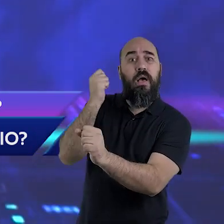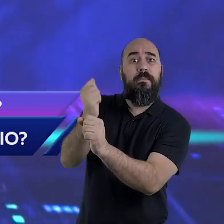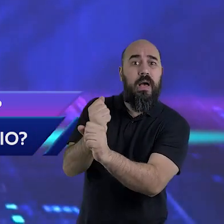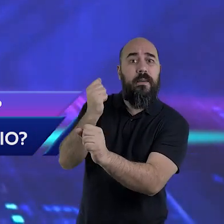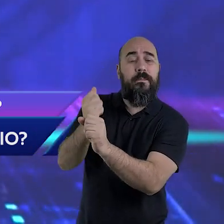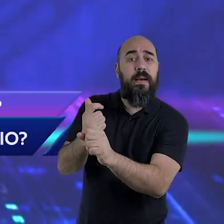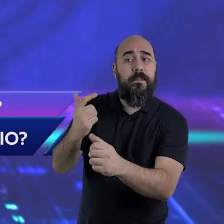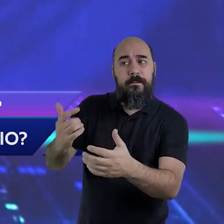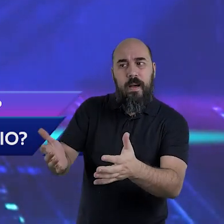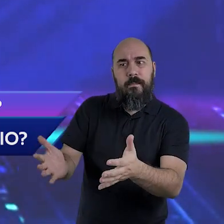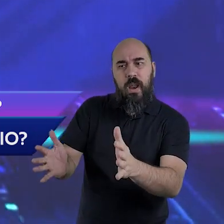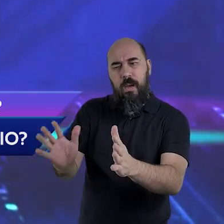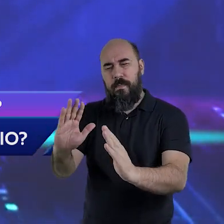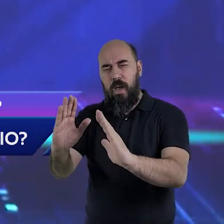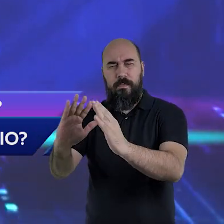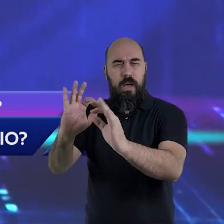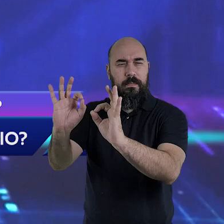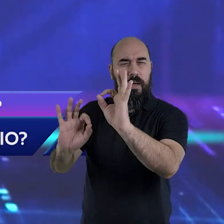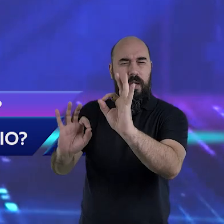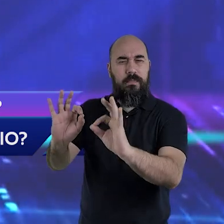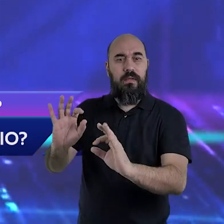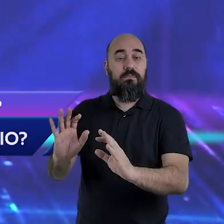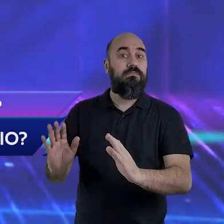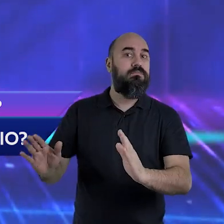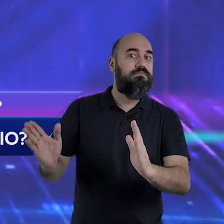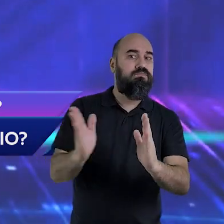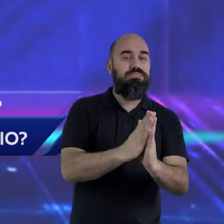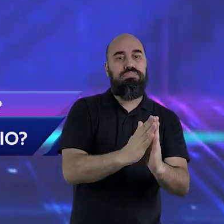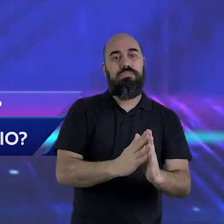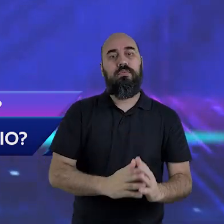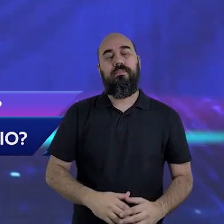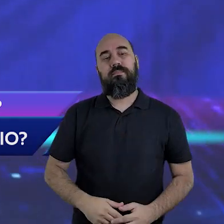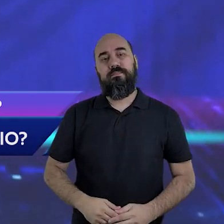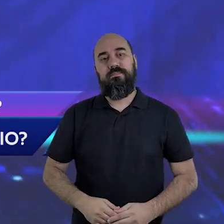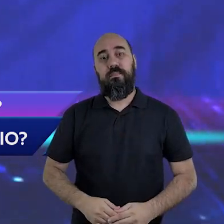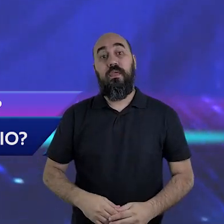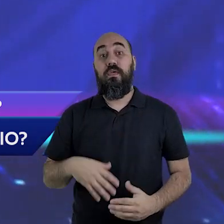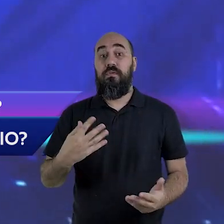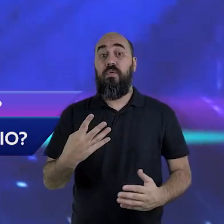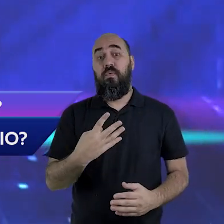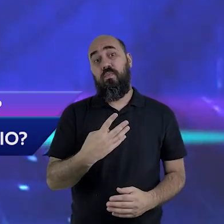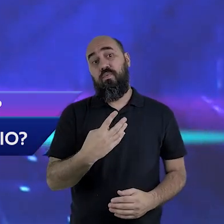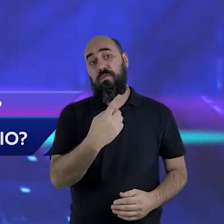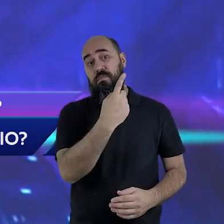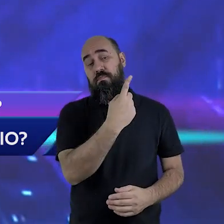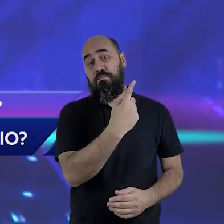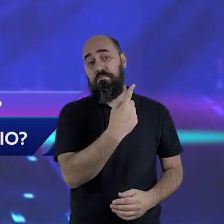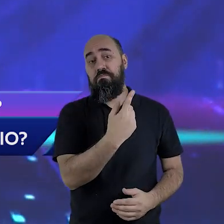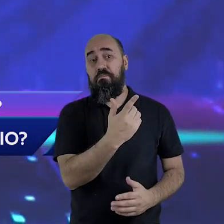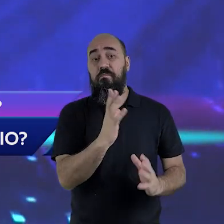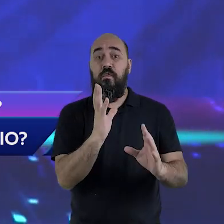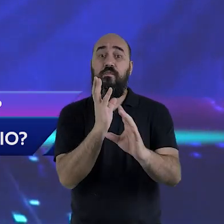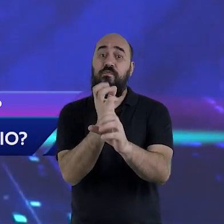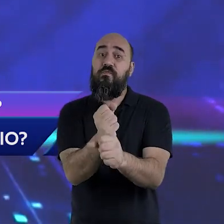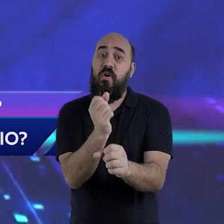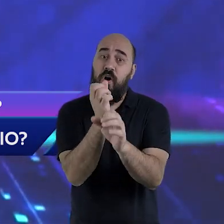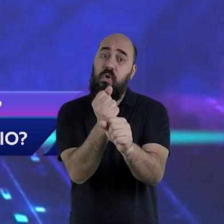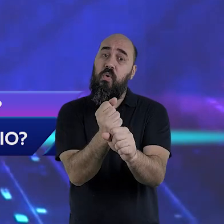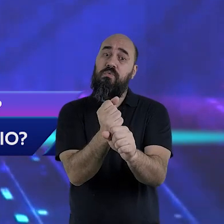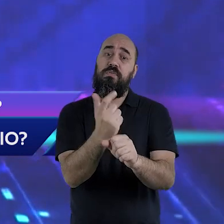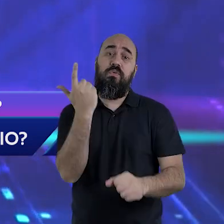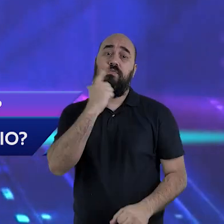o decreto começou no ano 457 e subtraímos 49, vamos chegar ao